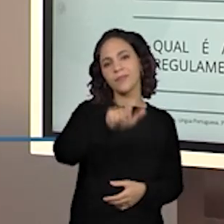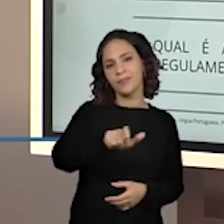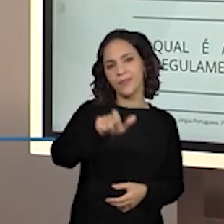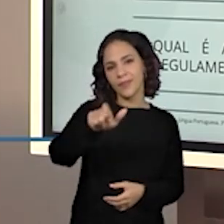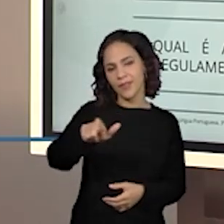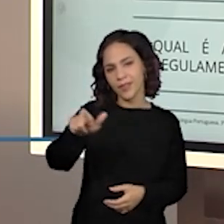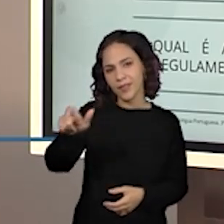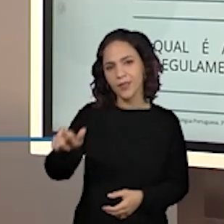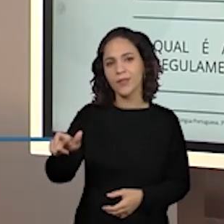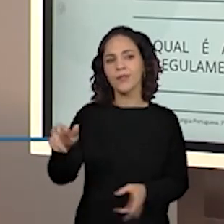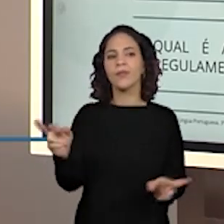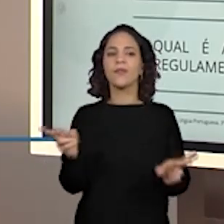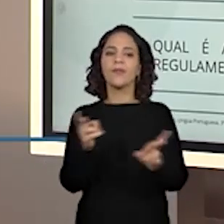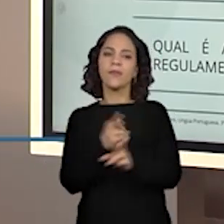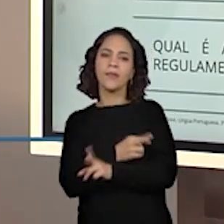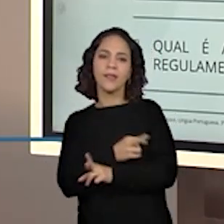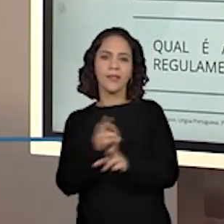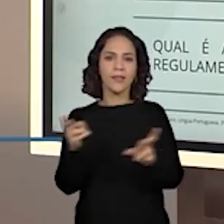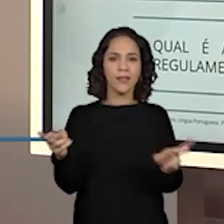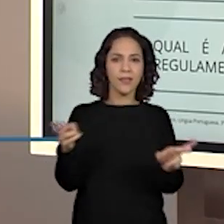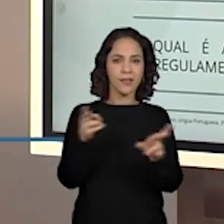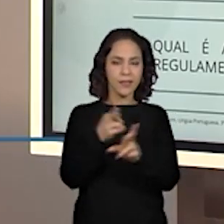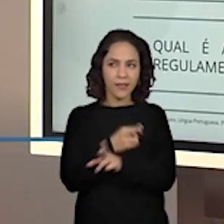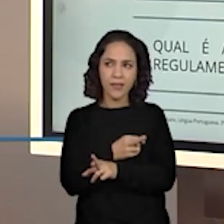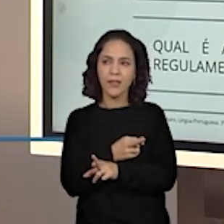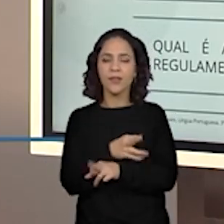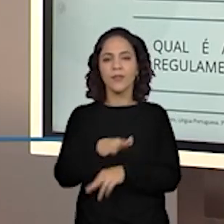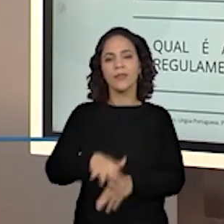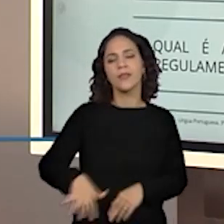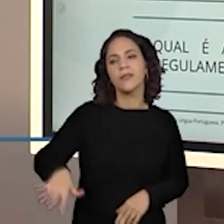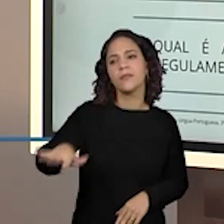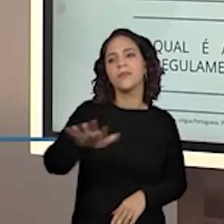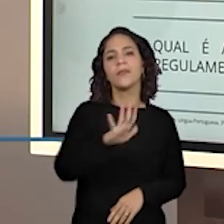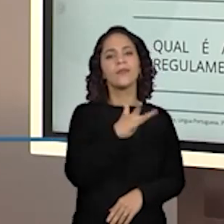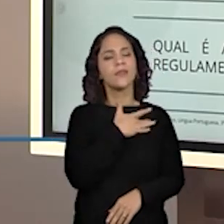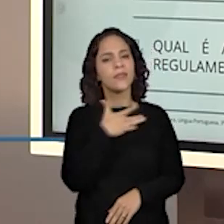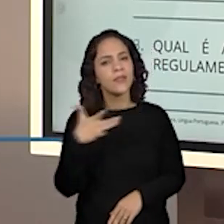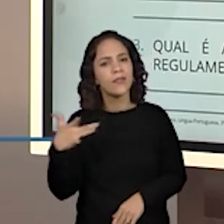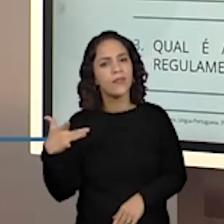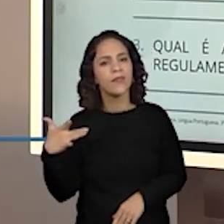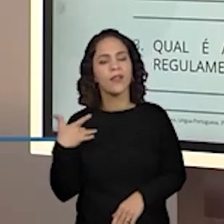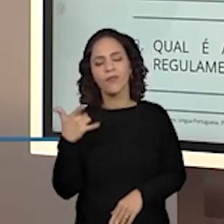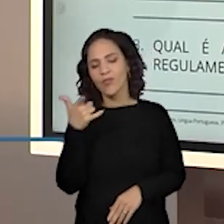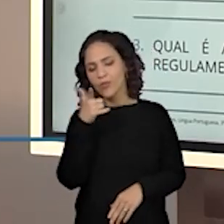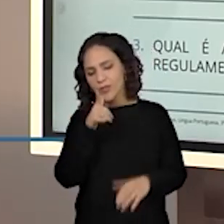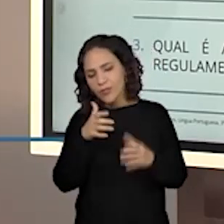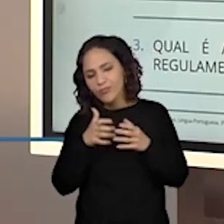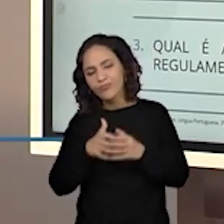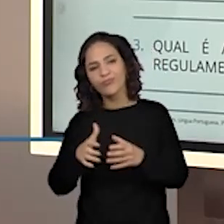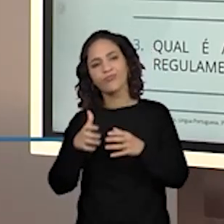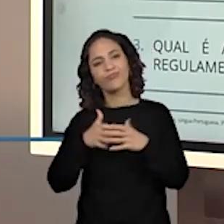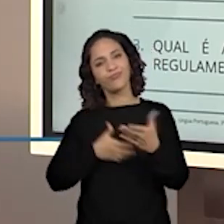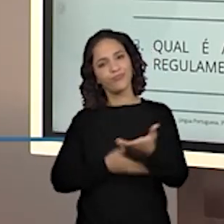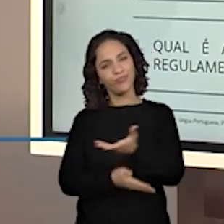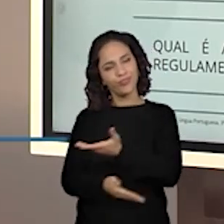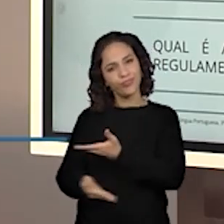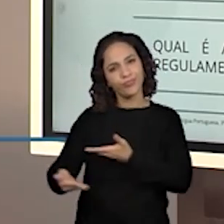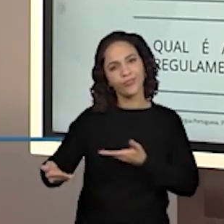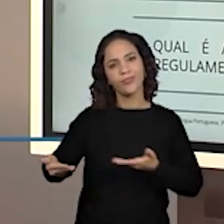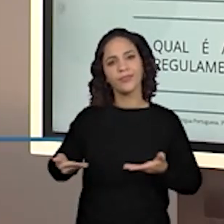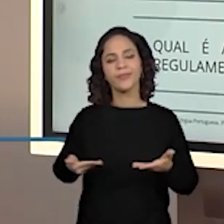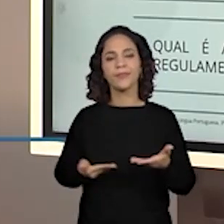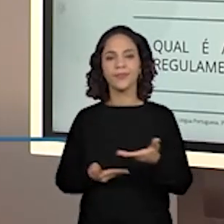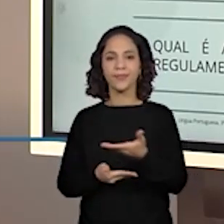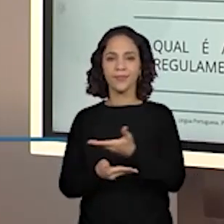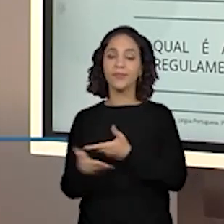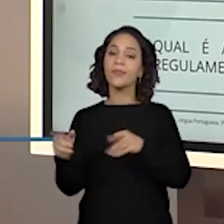as relações das pessoas nesses espaços, saudáveis, para que tenham um convívio saudável